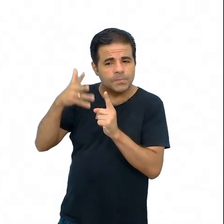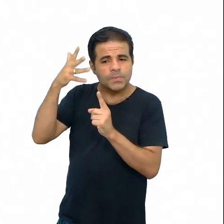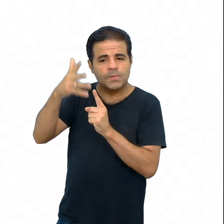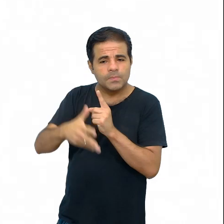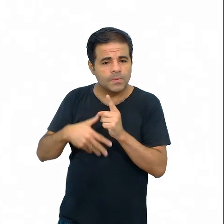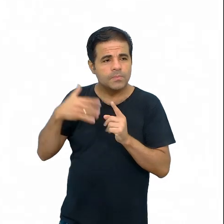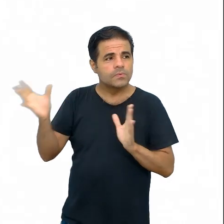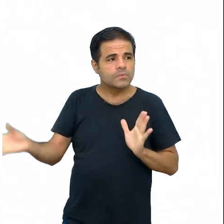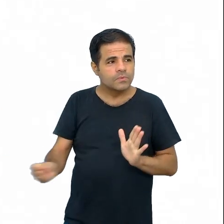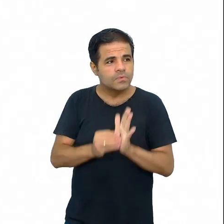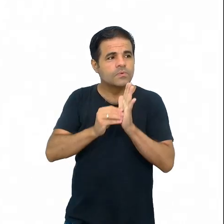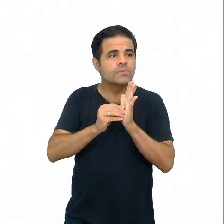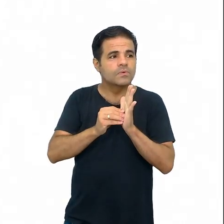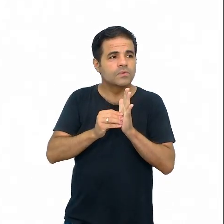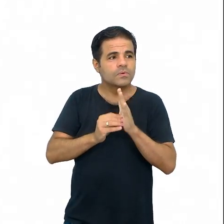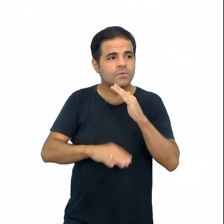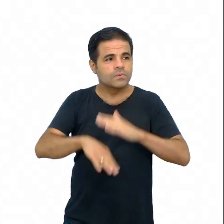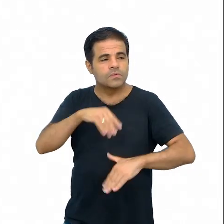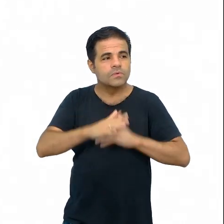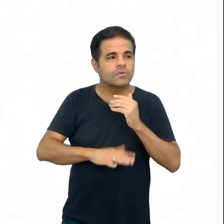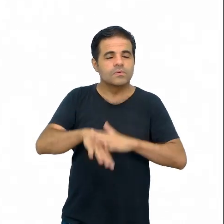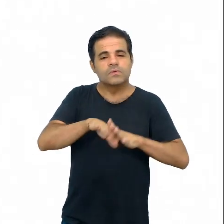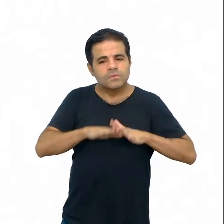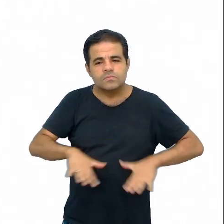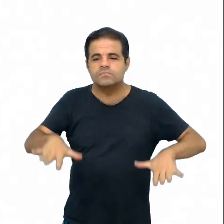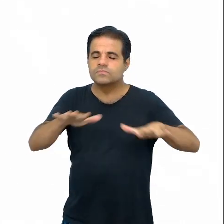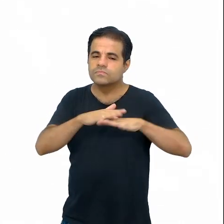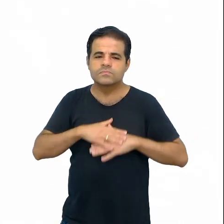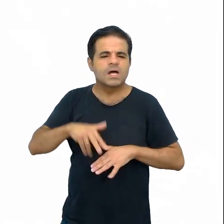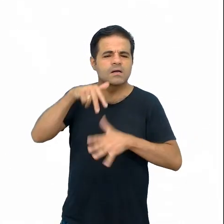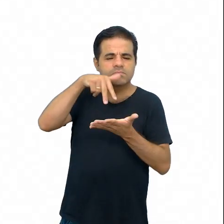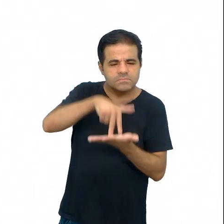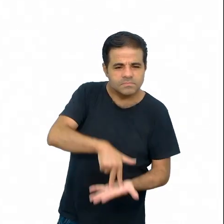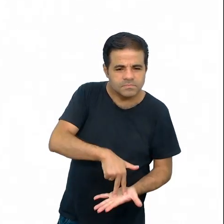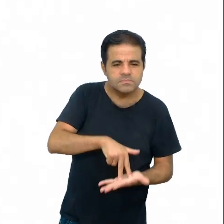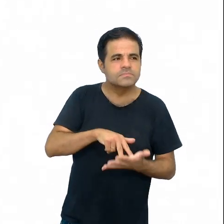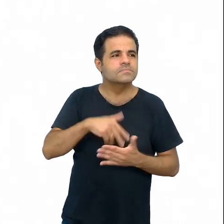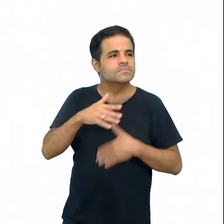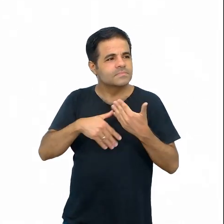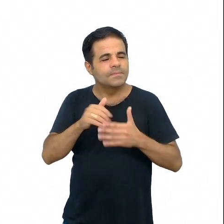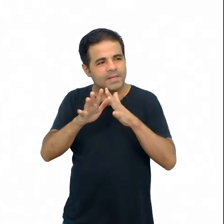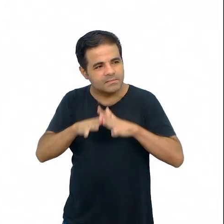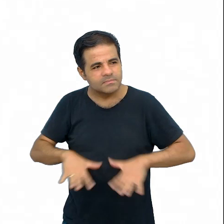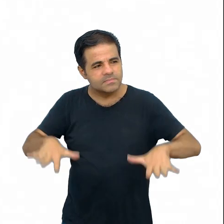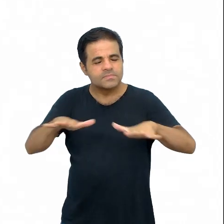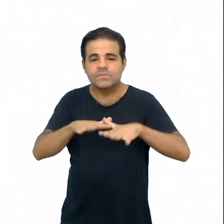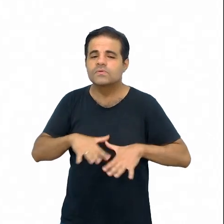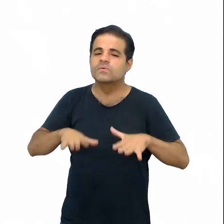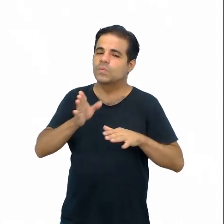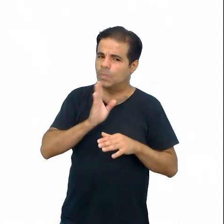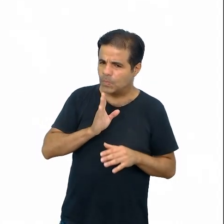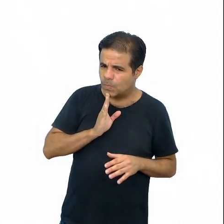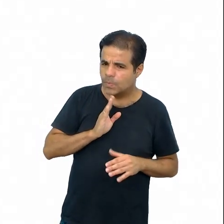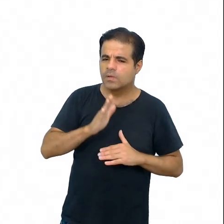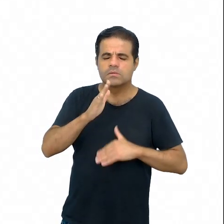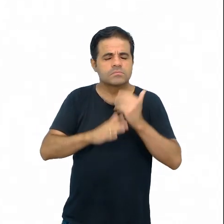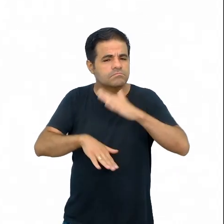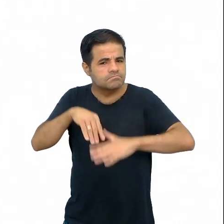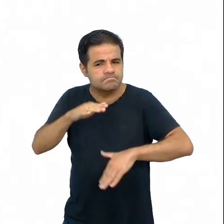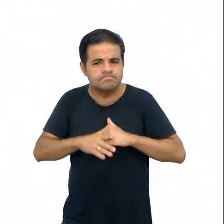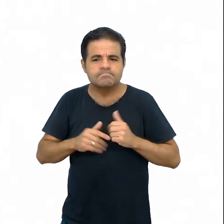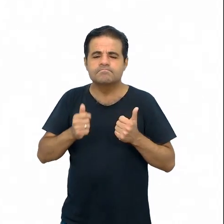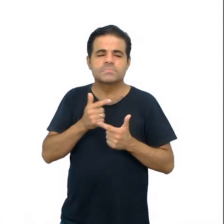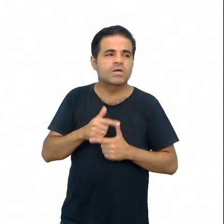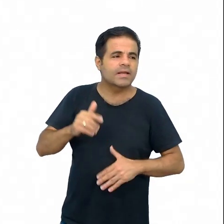Então, coloca o estudante também nesse momento de protagonismo, de também conhecedor de